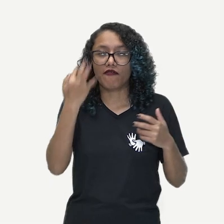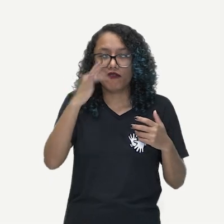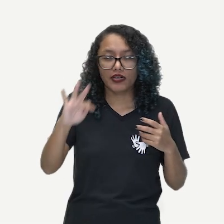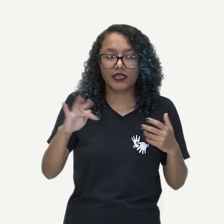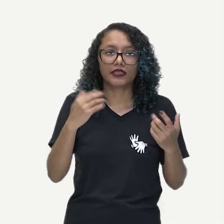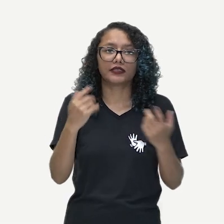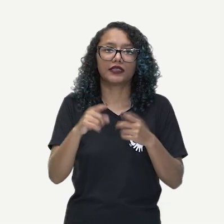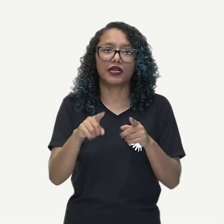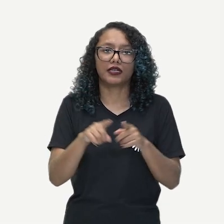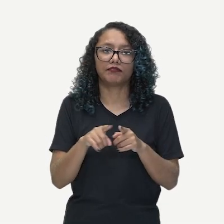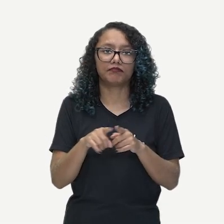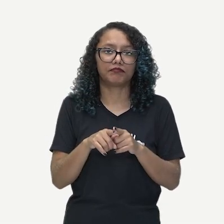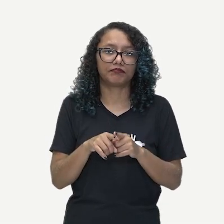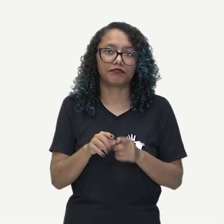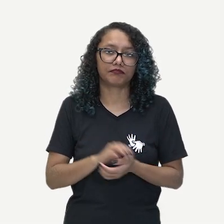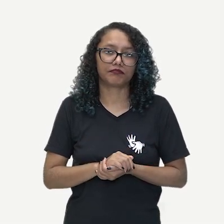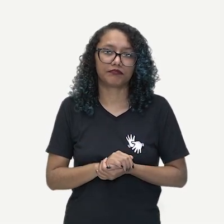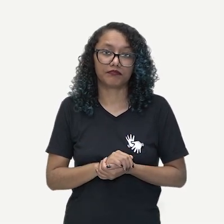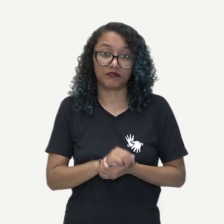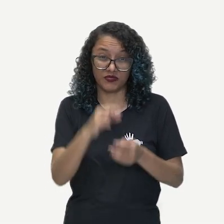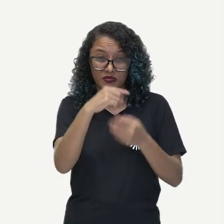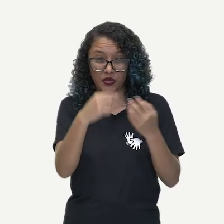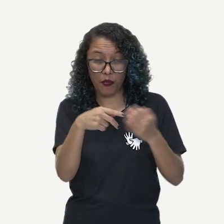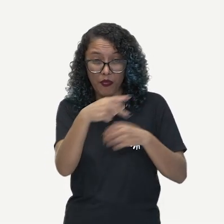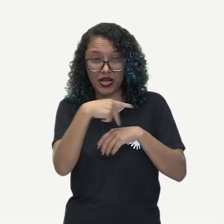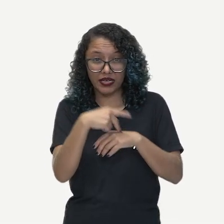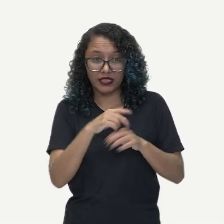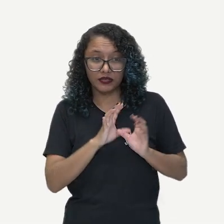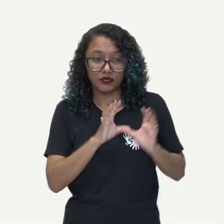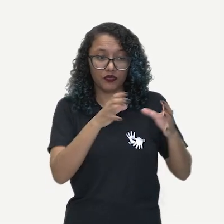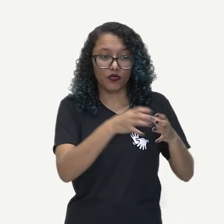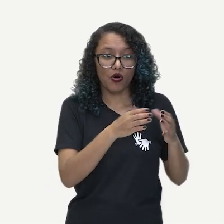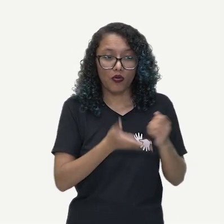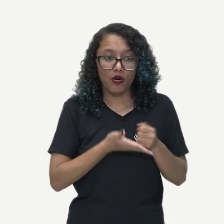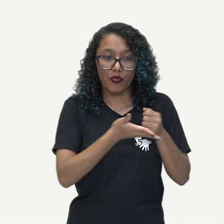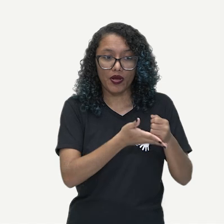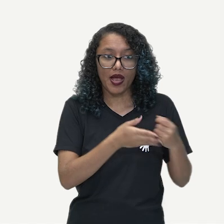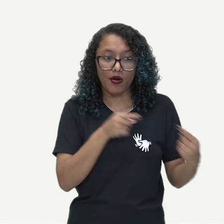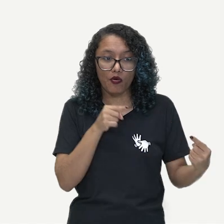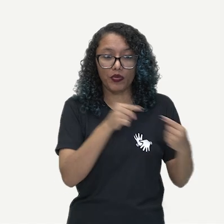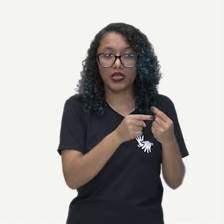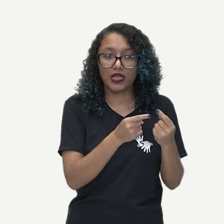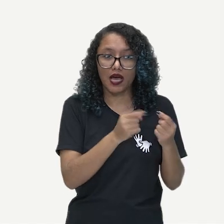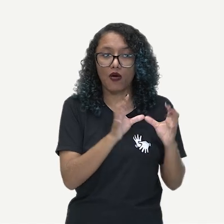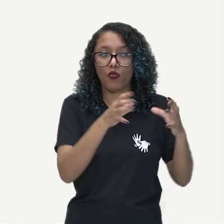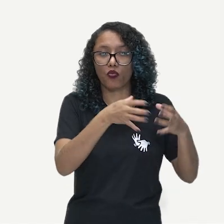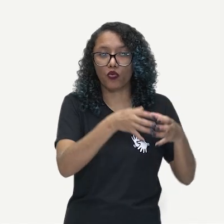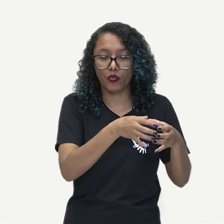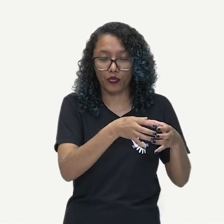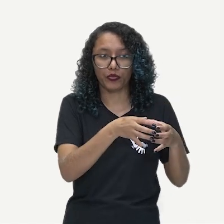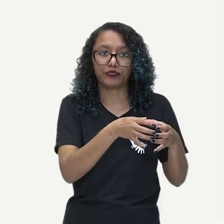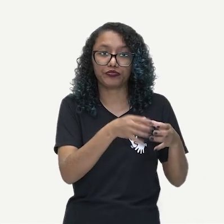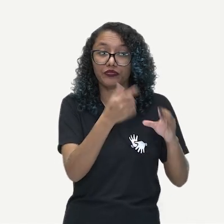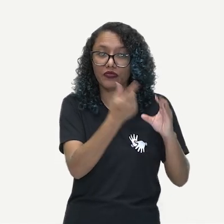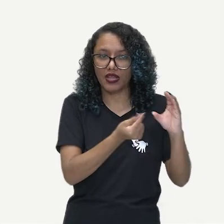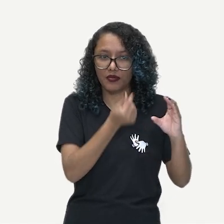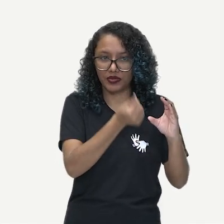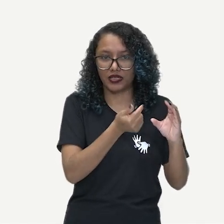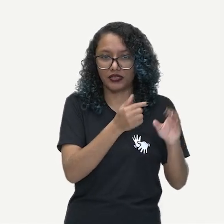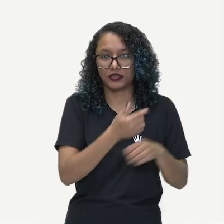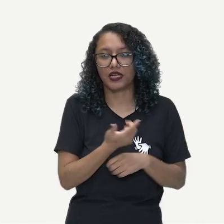França, eles vão estar para o lado capitalista, ou da Europa do Oeste.